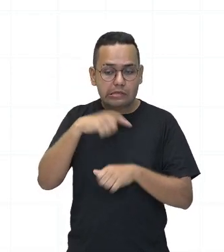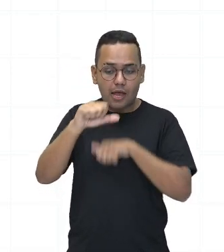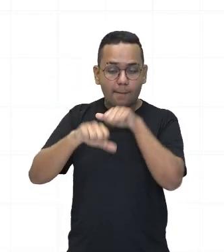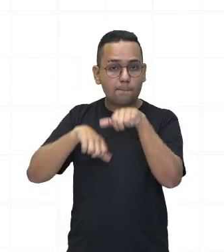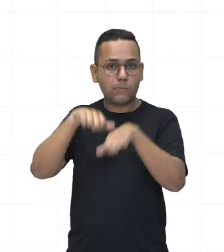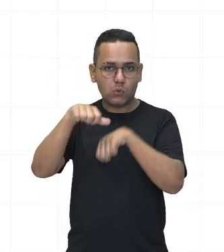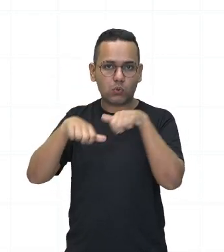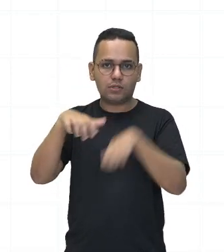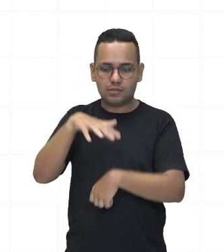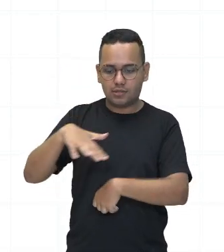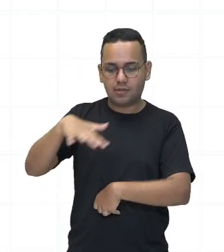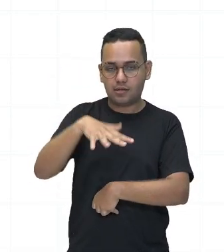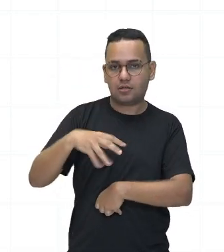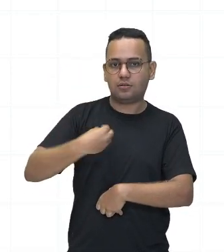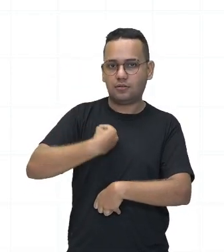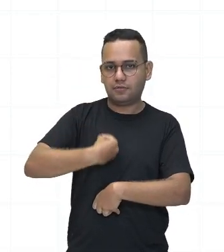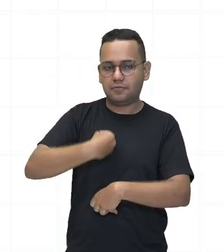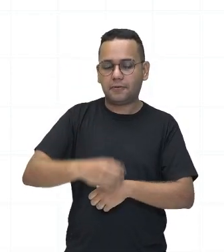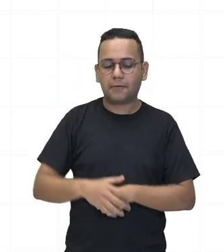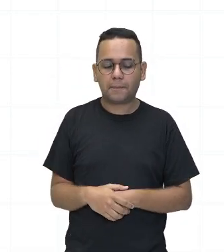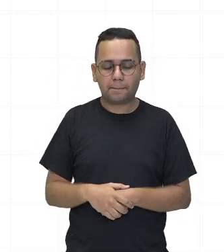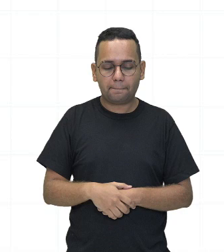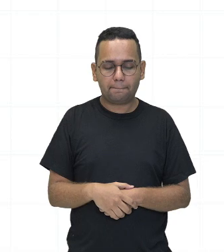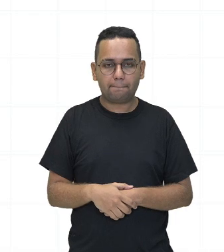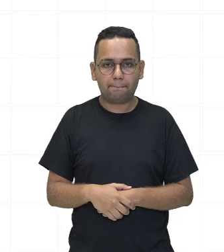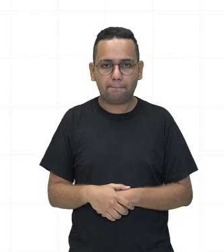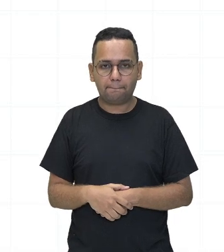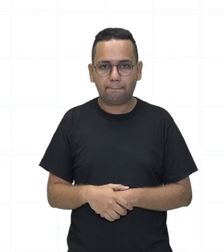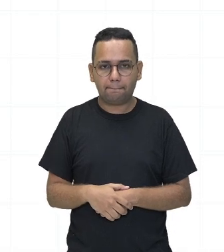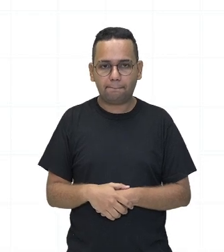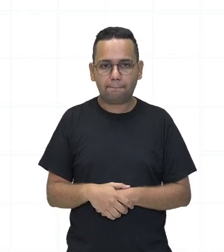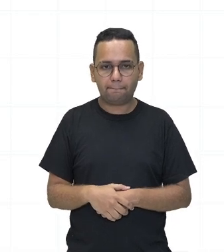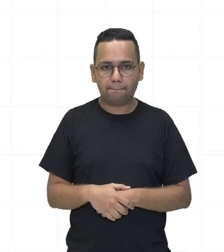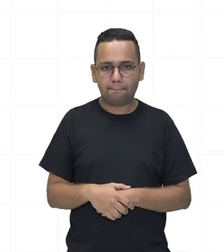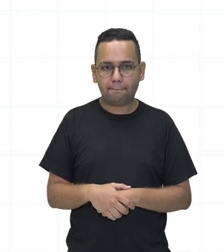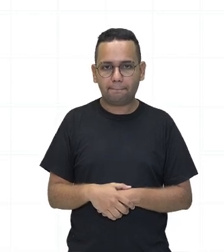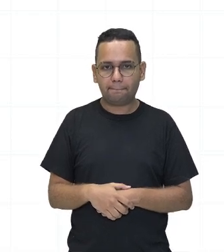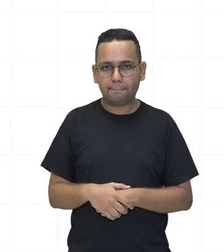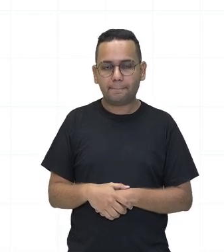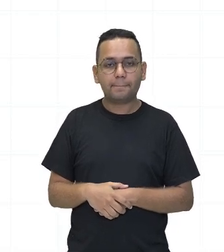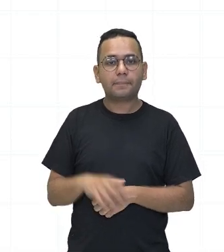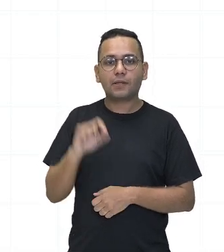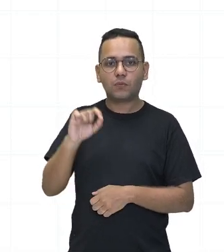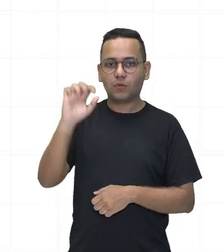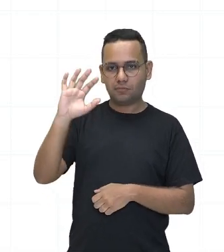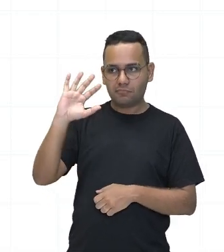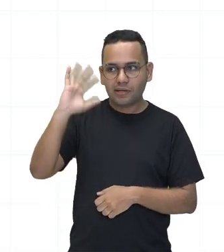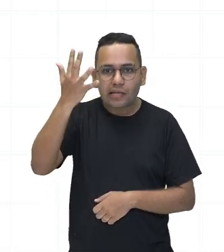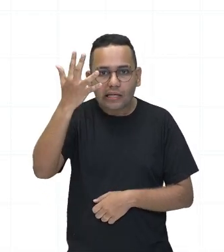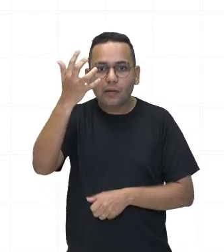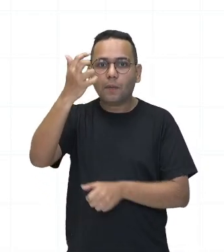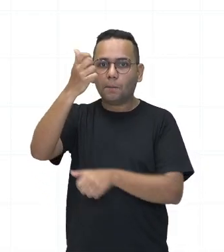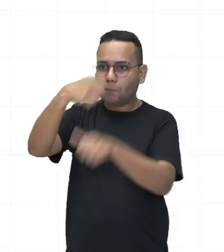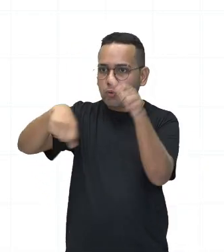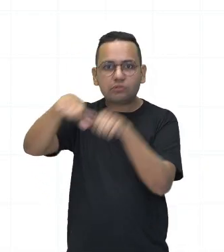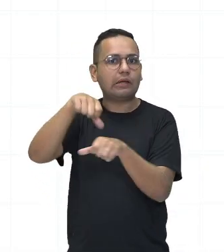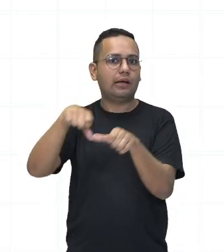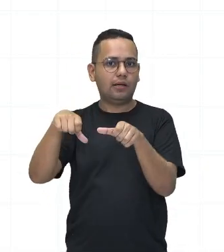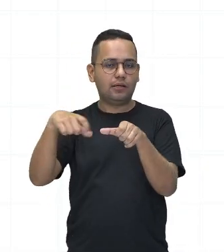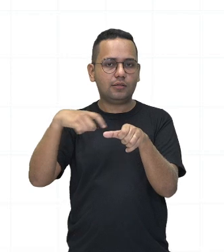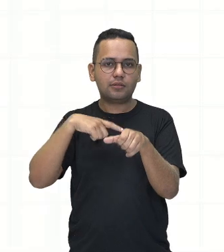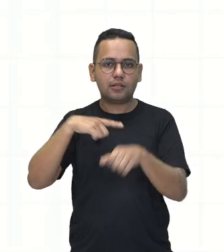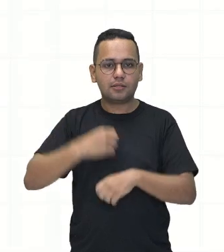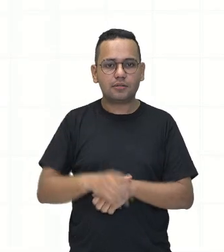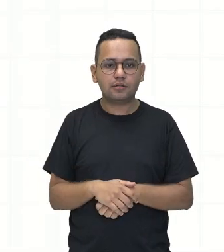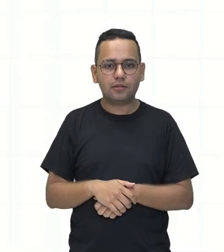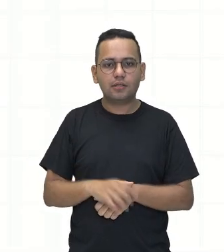mexer com esse equilíbrio dentro da cadeia alimentar. Então, nós temos as mudanças climáticas e aqui a gente pode citar